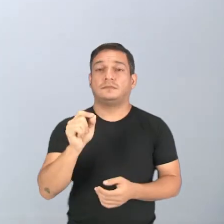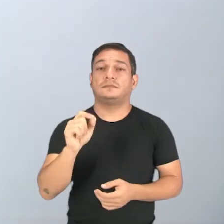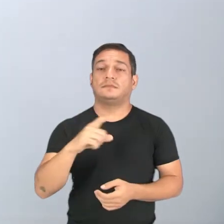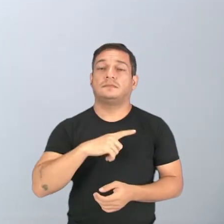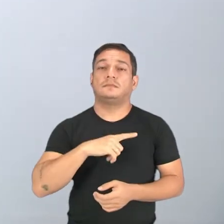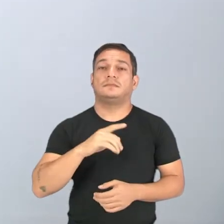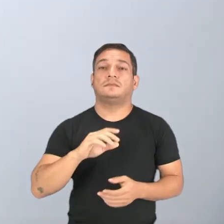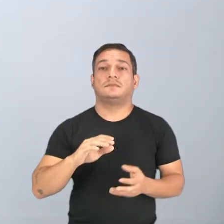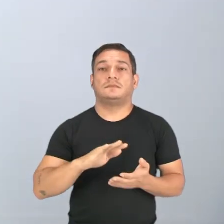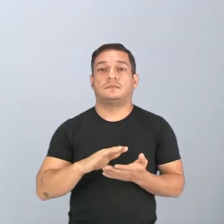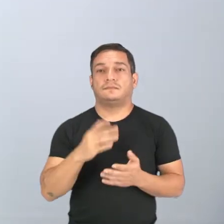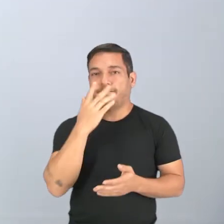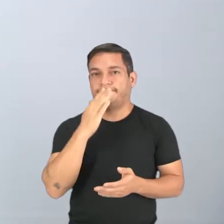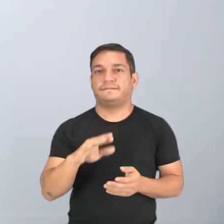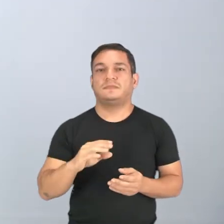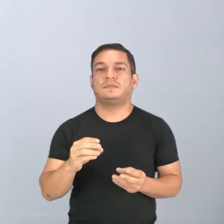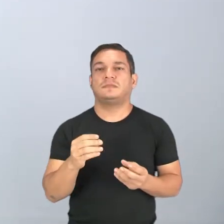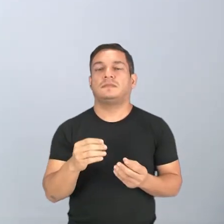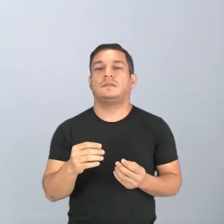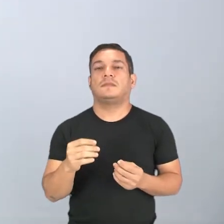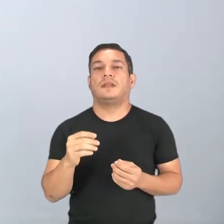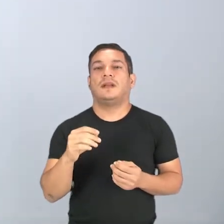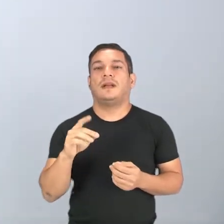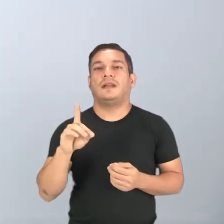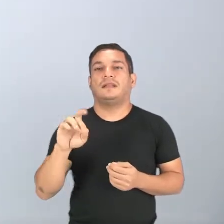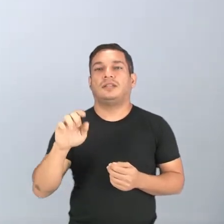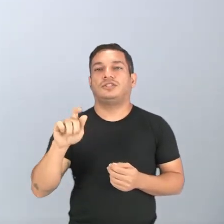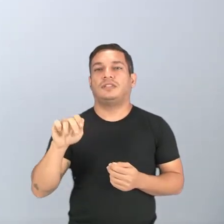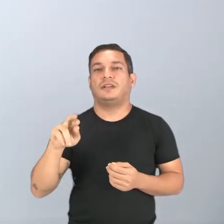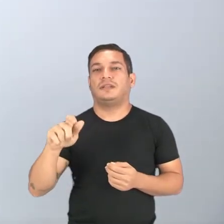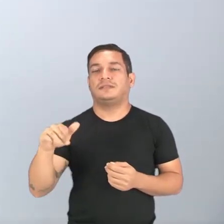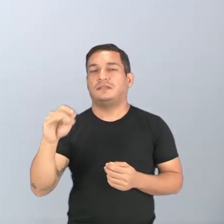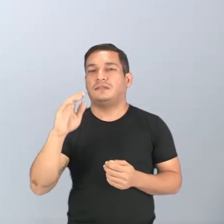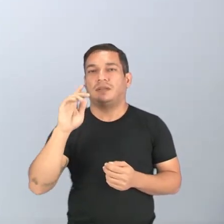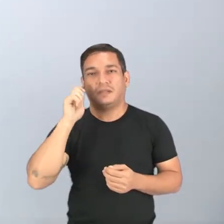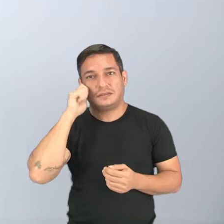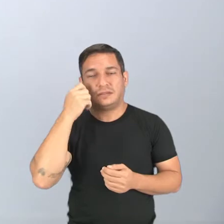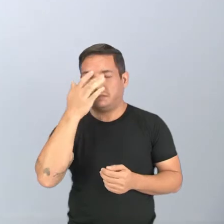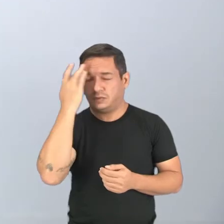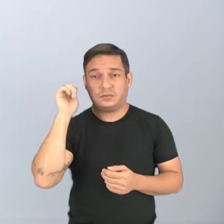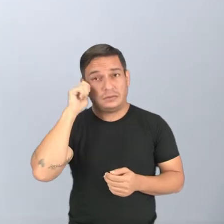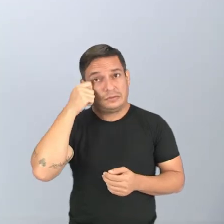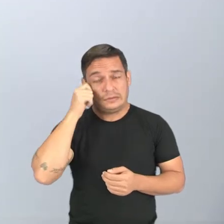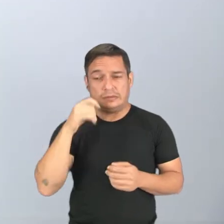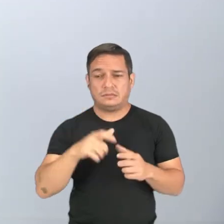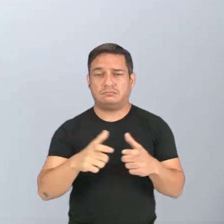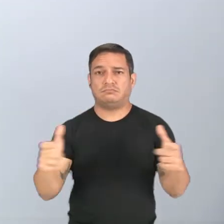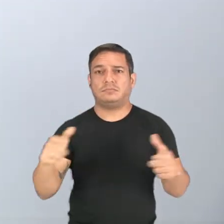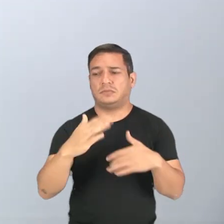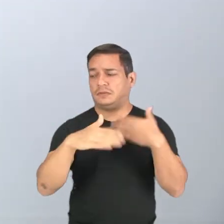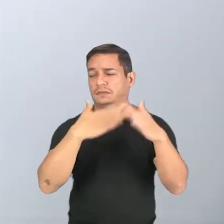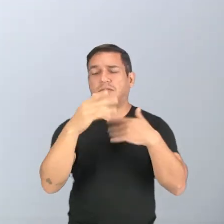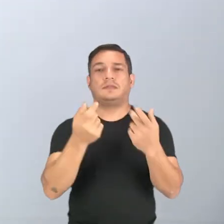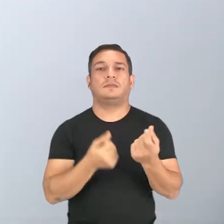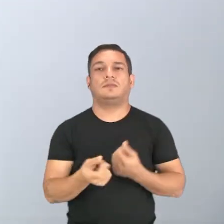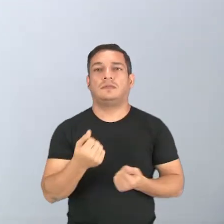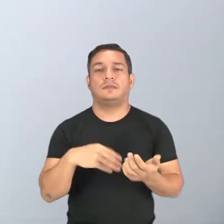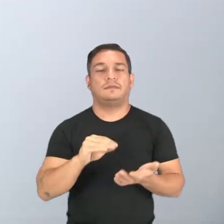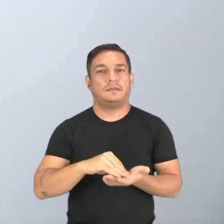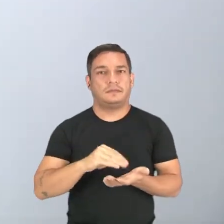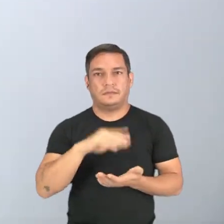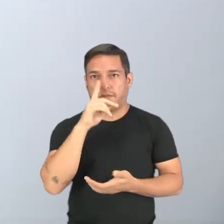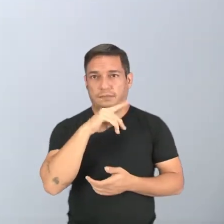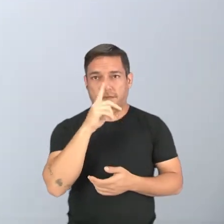uma degeneração racial, que a população brasileira estava ficando muito negra, por isso que não avançava economicamente, o que é um